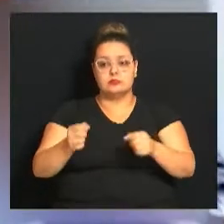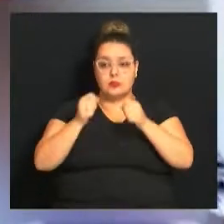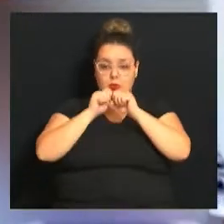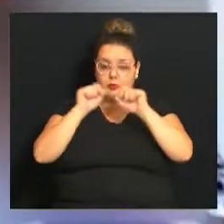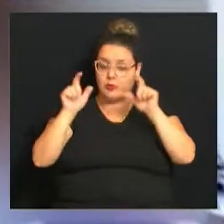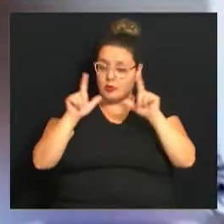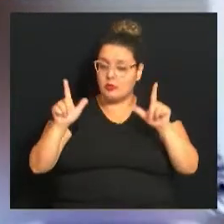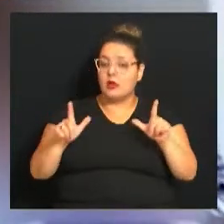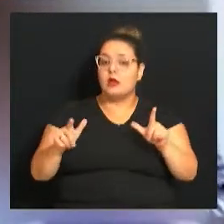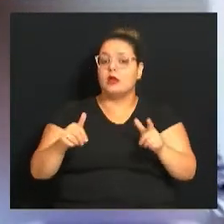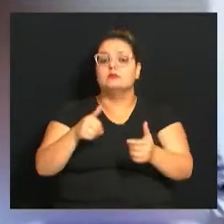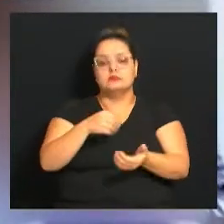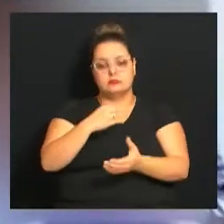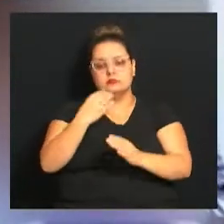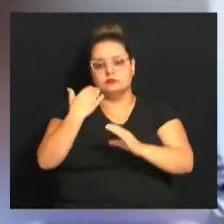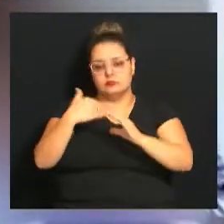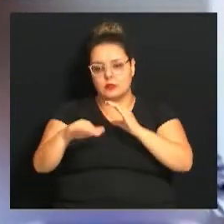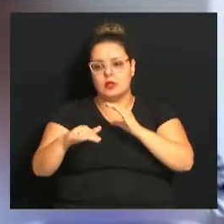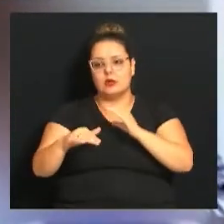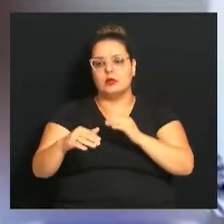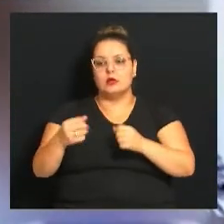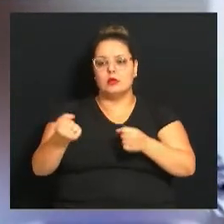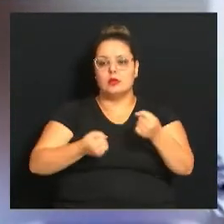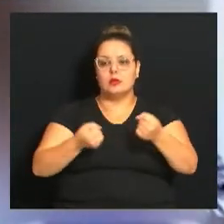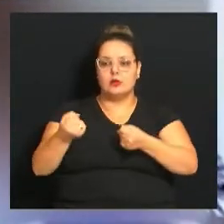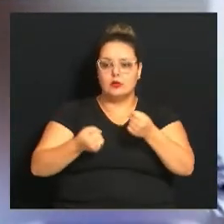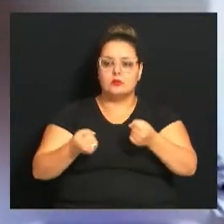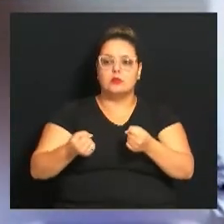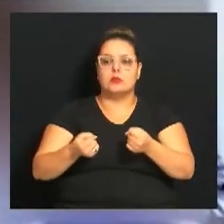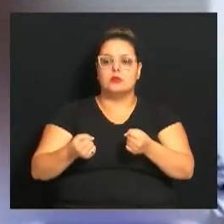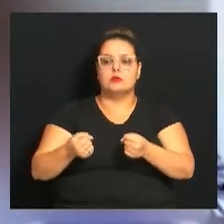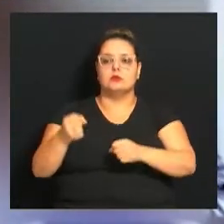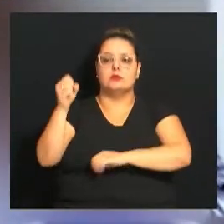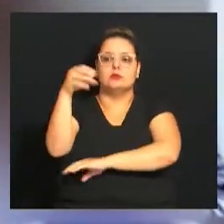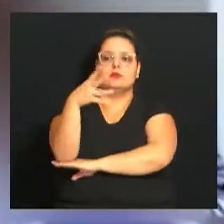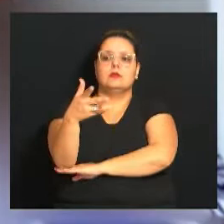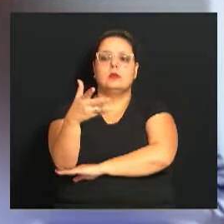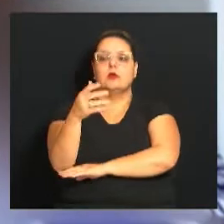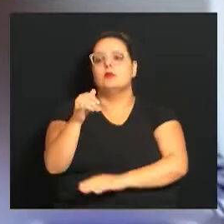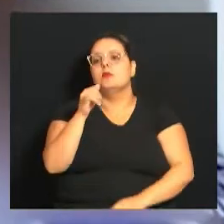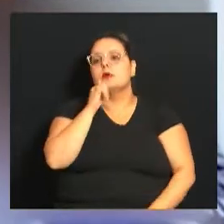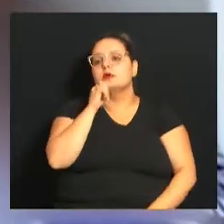serão enviados aos motoristas infratores. Vamos fazer a questão, por exemplo,